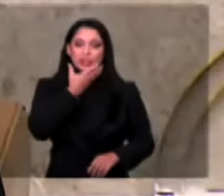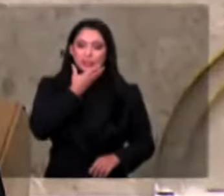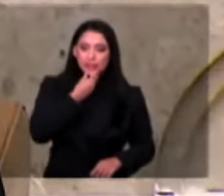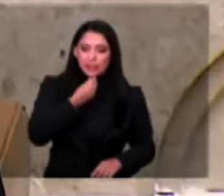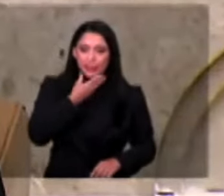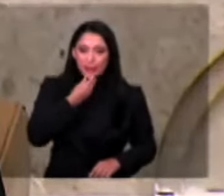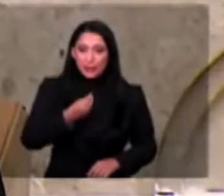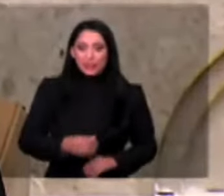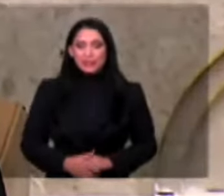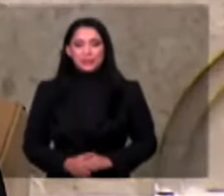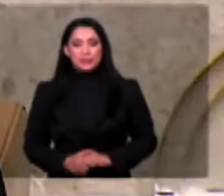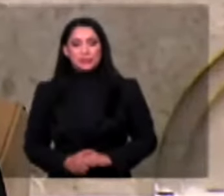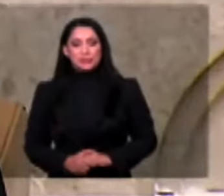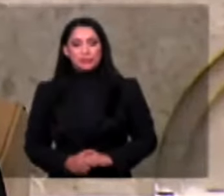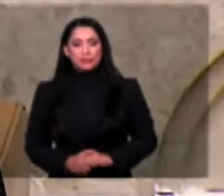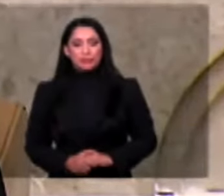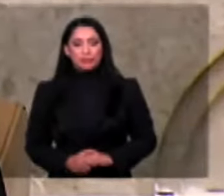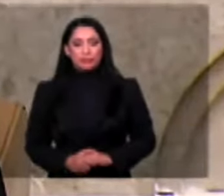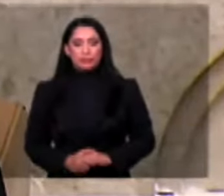senhores.